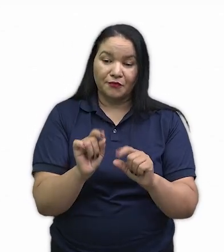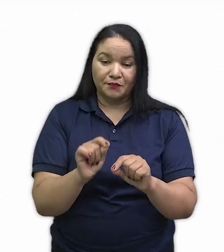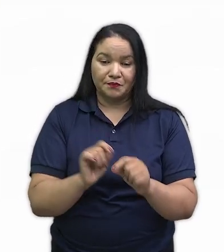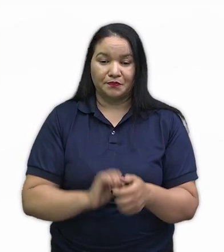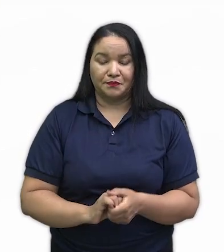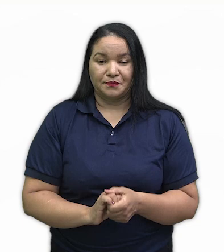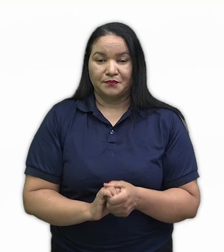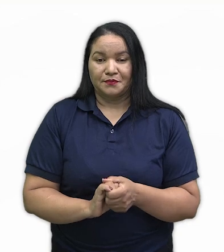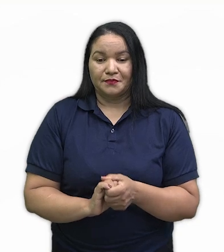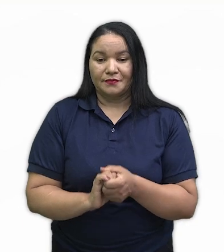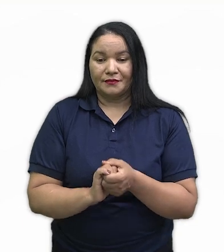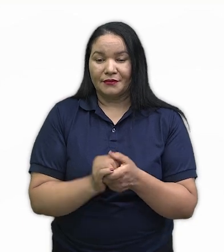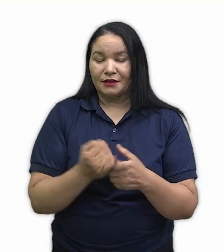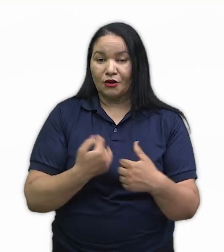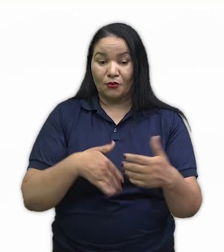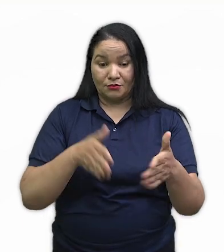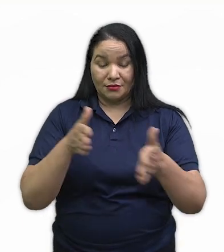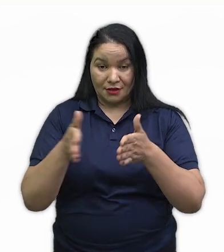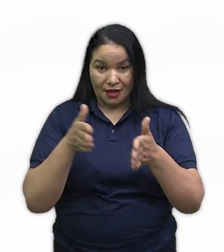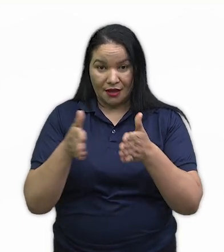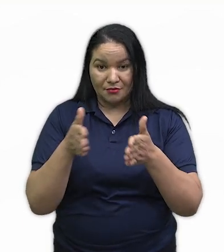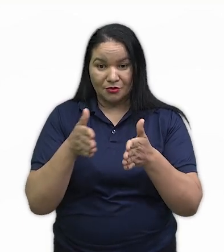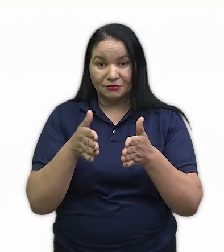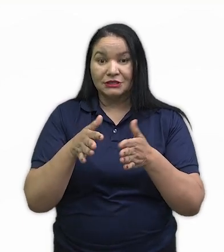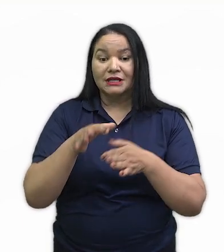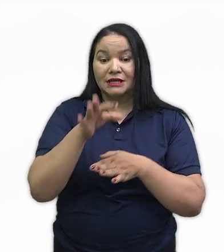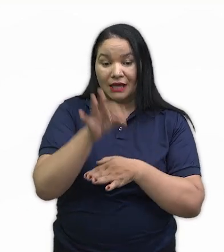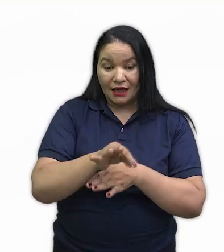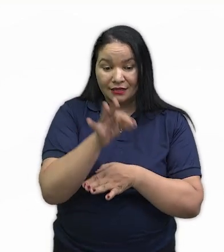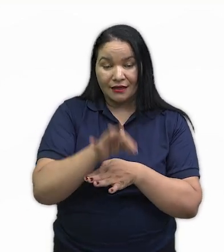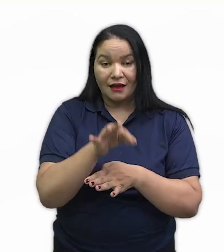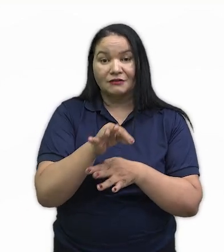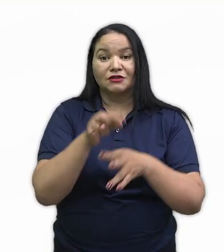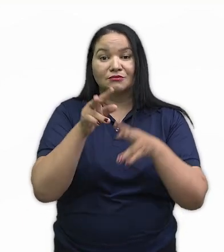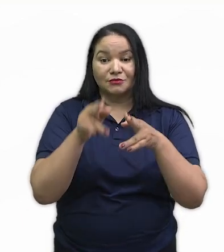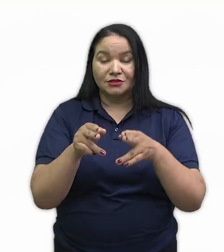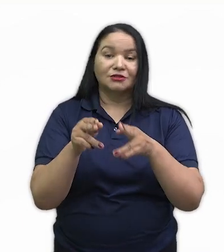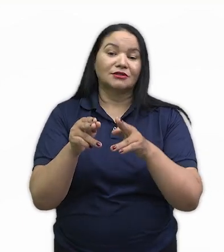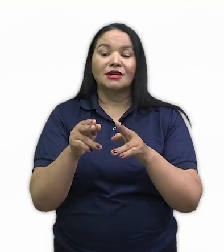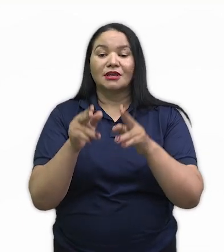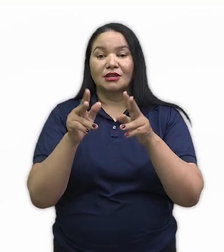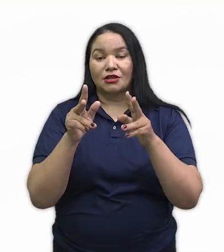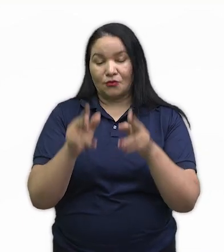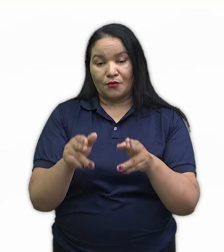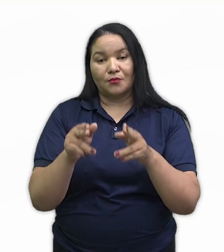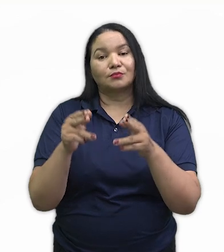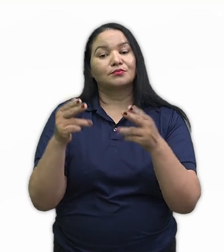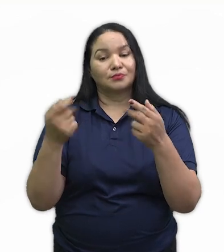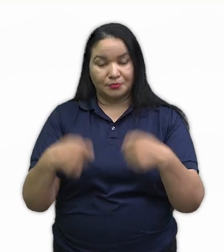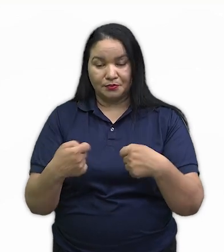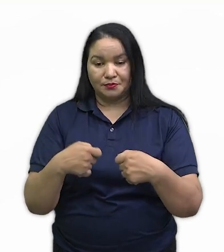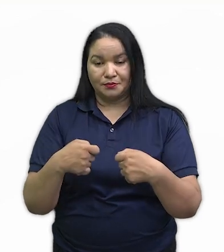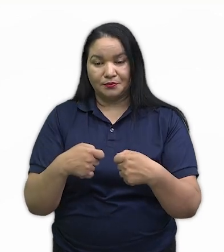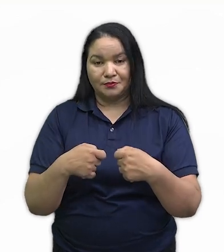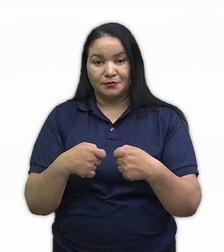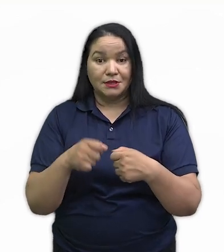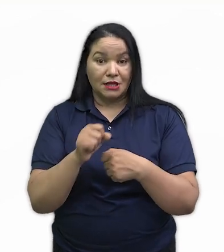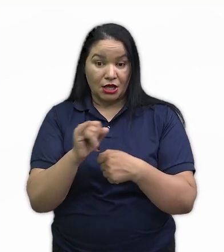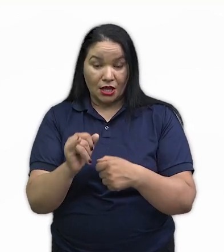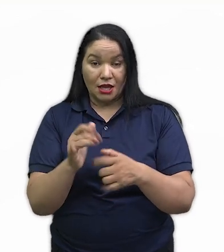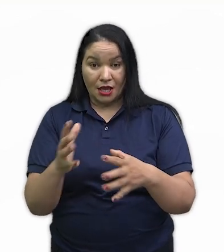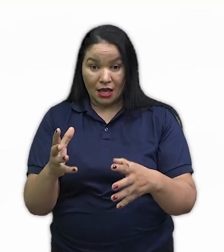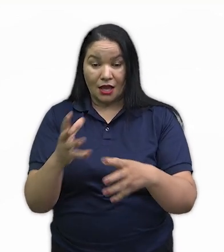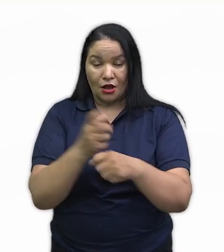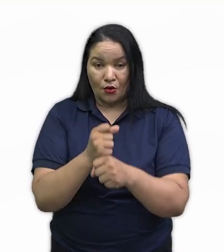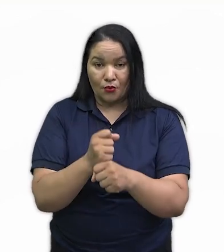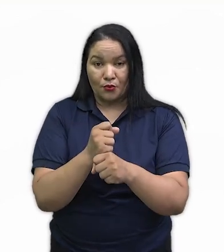que o tempo e a taxa devem estar na mesma unidade, tá legal? Então, quando a gente falar de cálculo